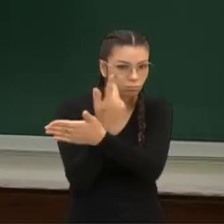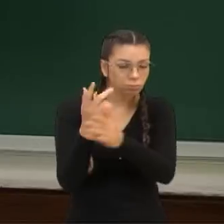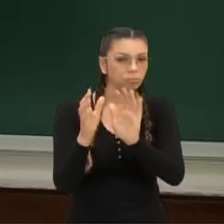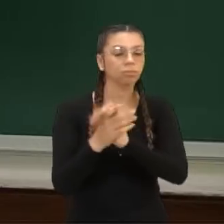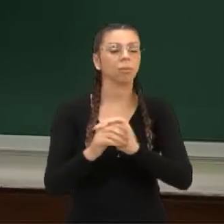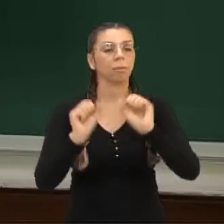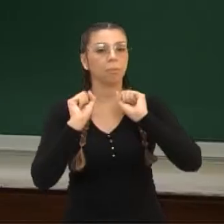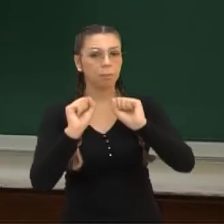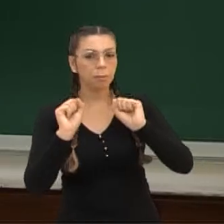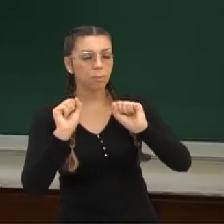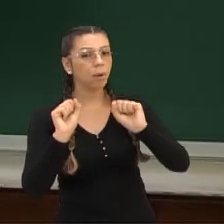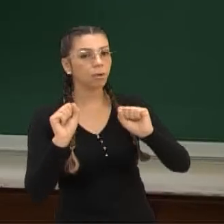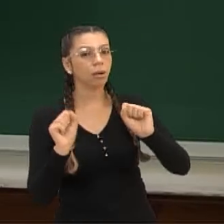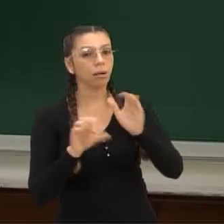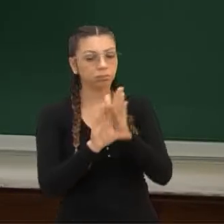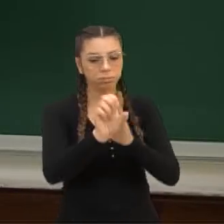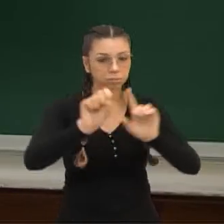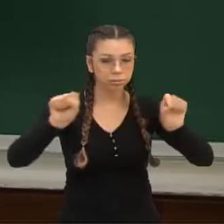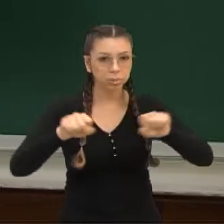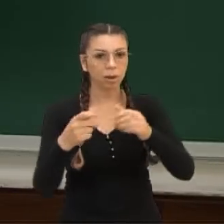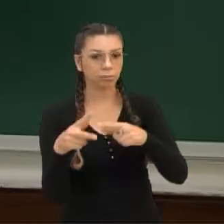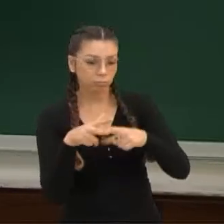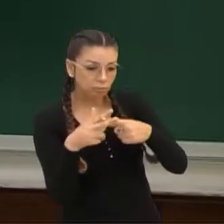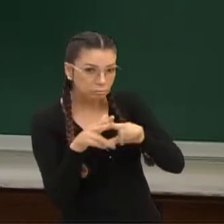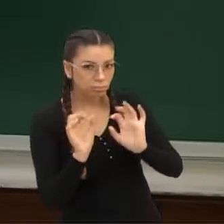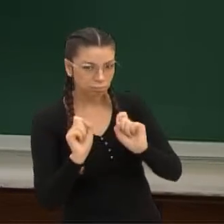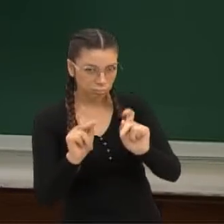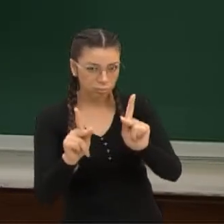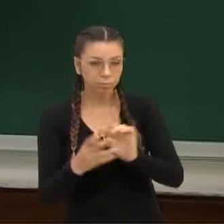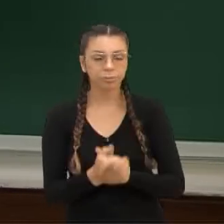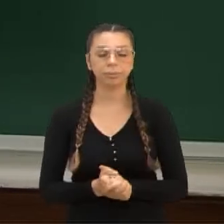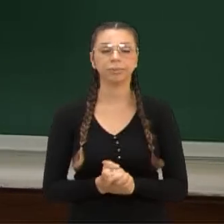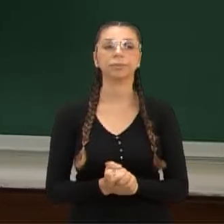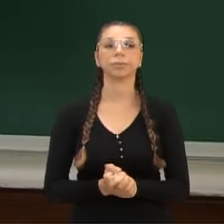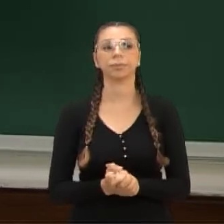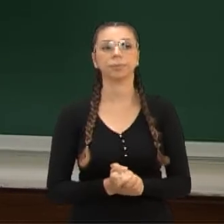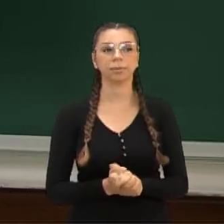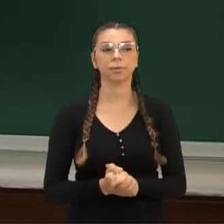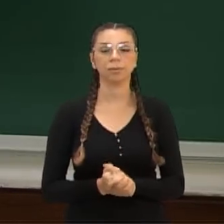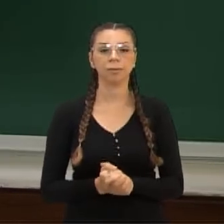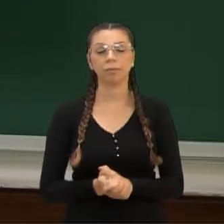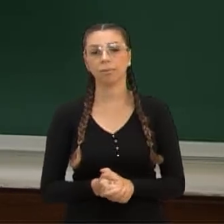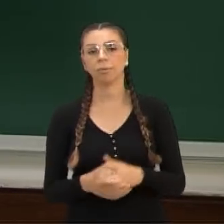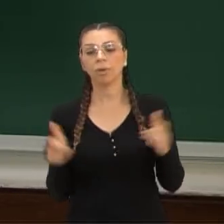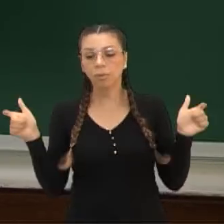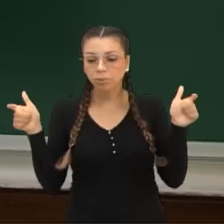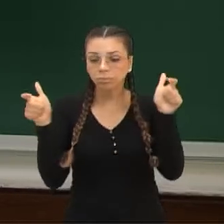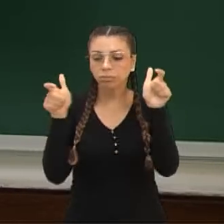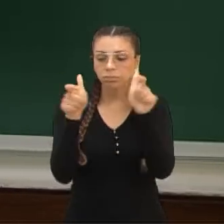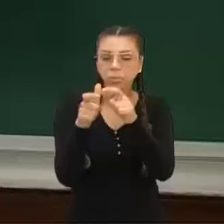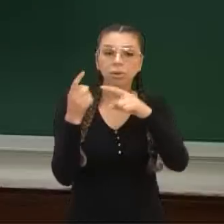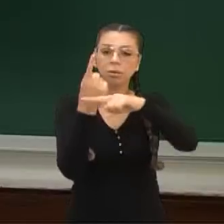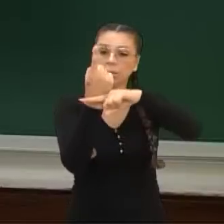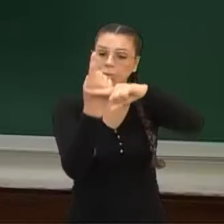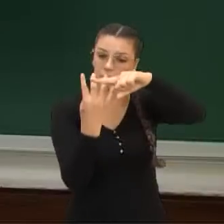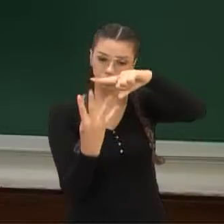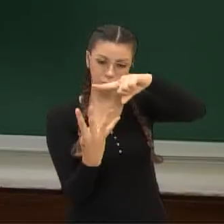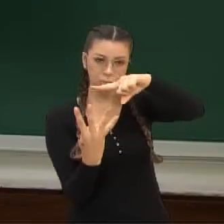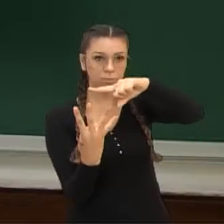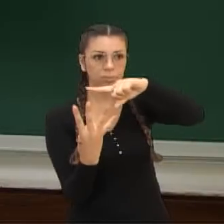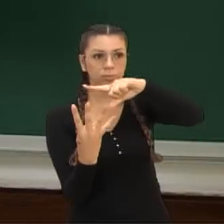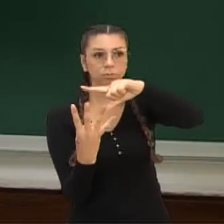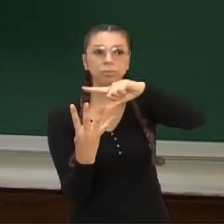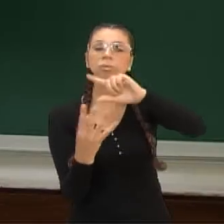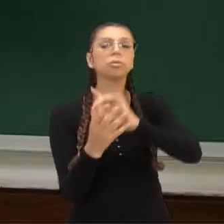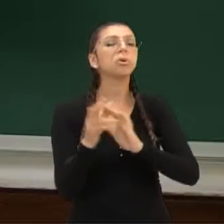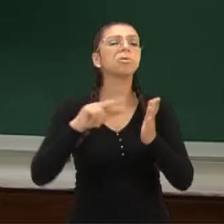Mas pode ter certeza que lá no Classroom vai estar corrigido, tá bom? Muito bem. Então, eu vou reduzir 1/4, certo? O